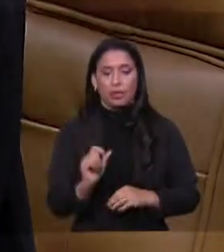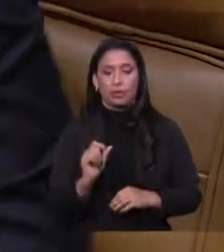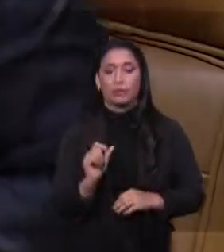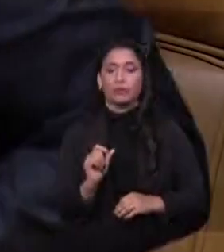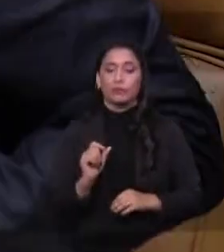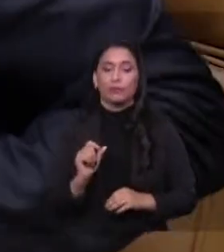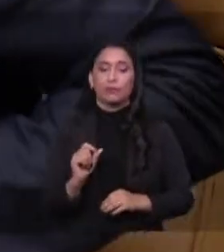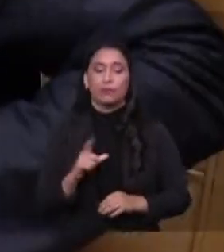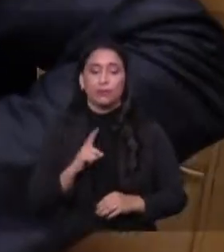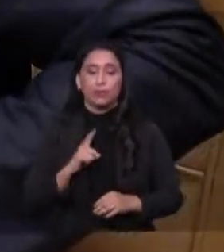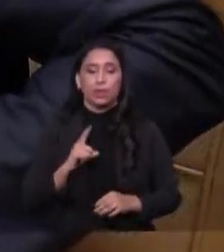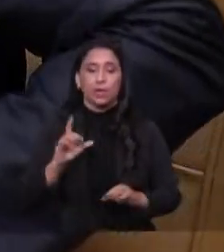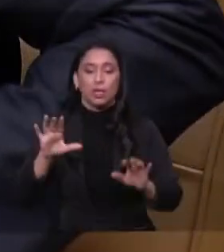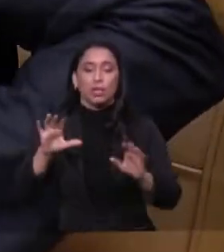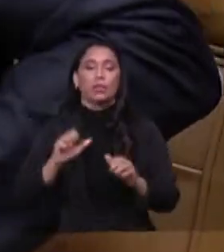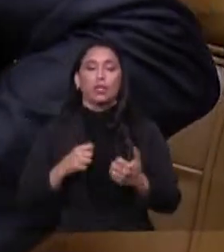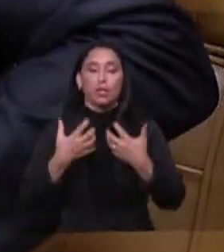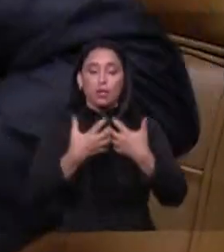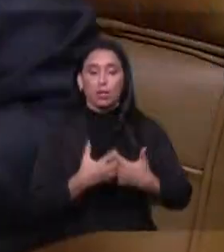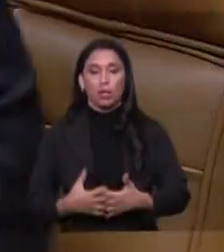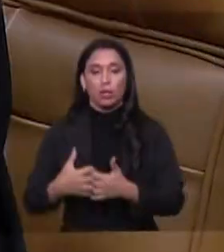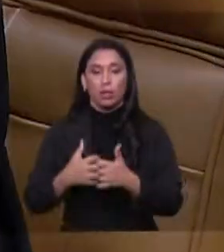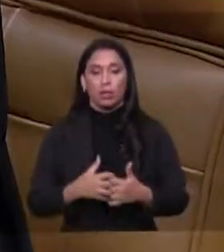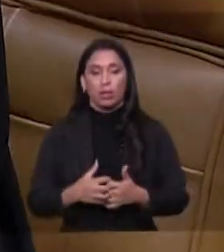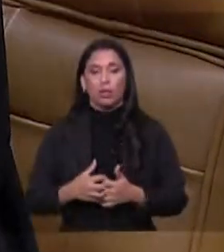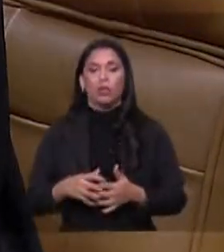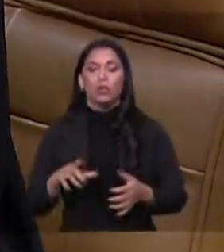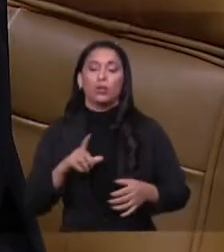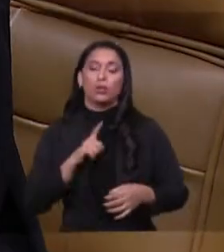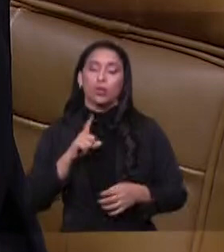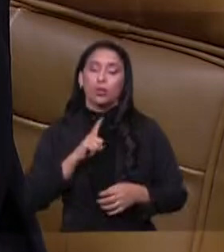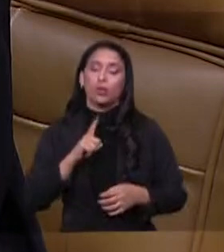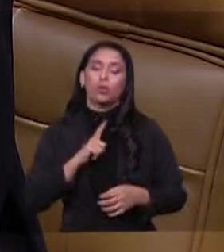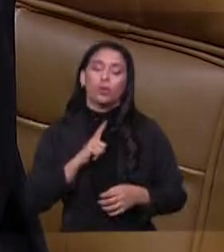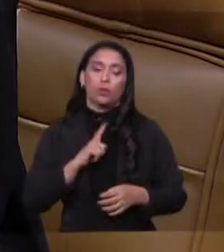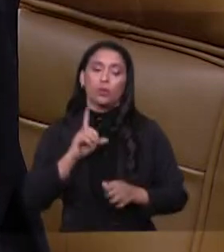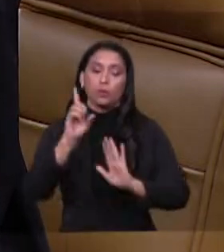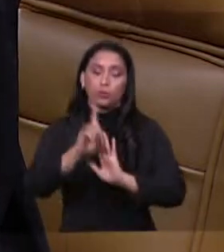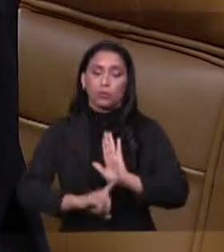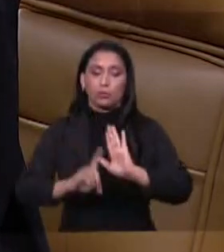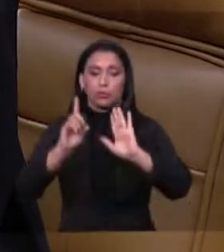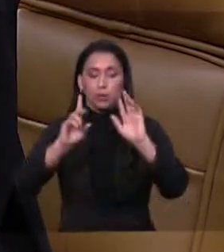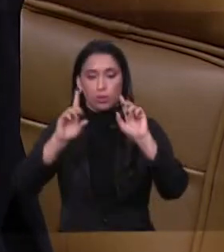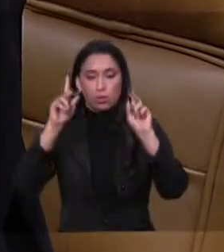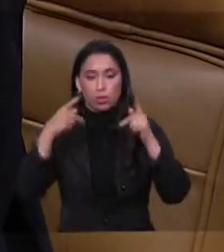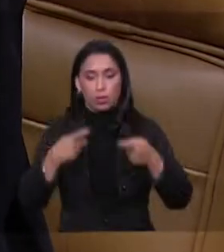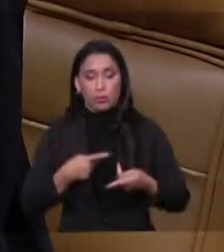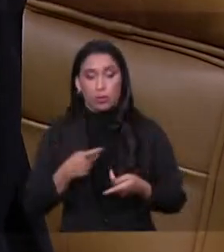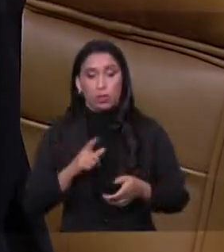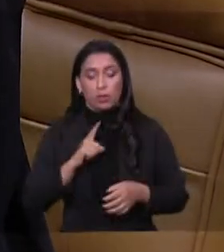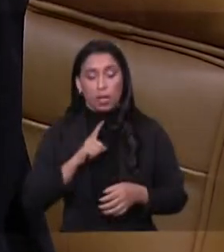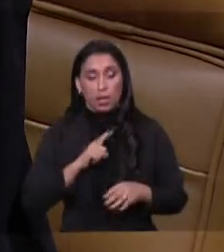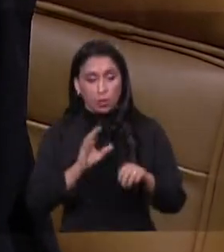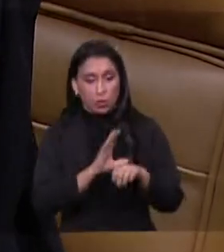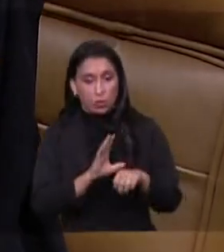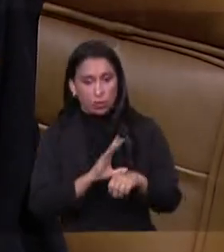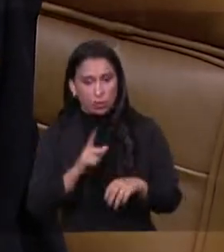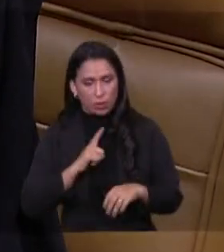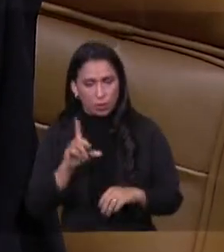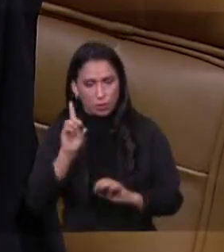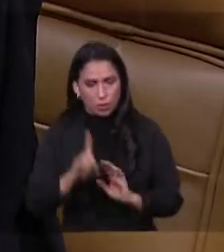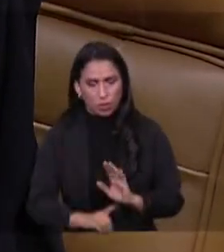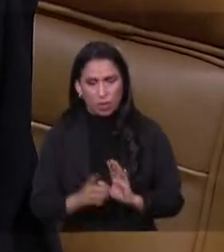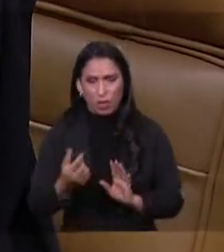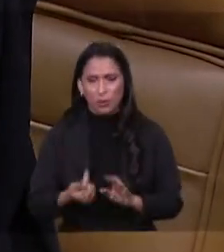assentado pela Corte Interamericana no citado precedente. Ao admitir tais direitos como originários, a Constituição os reconheceu enquanto direitos